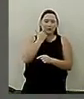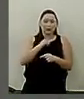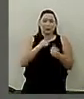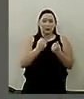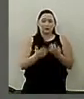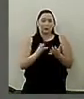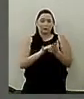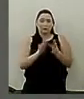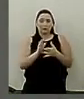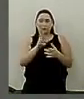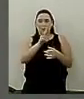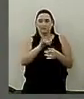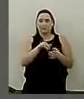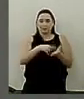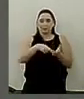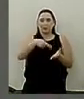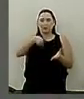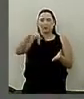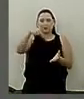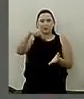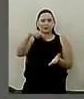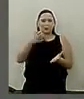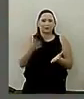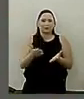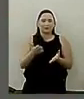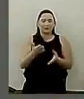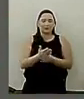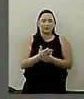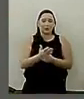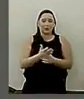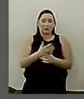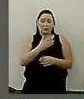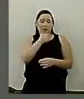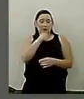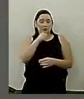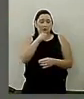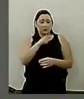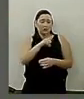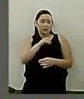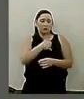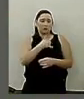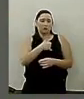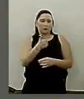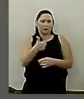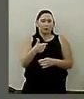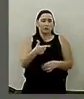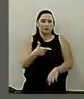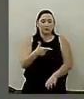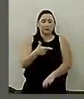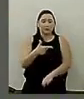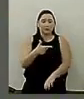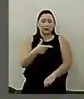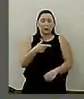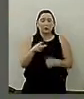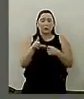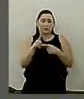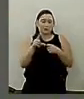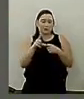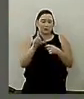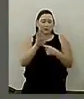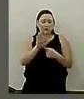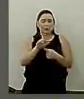Ele ressuscitará uma menina com 12 anos de idade. O que Lucas quer mostrar para